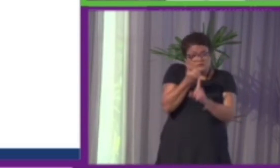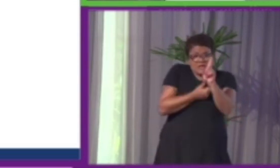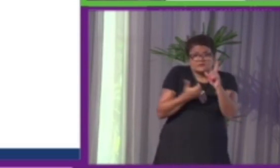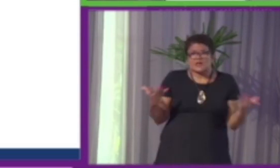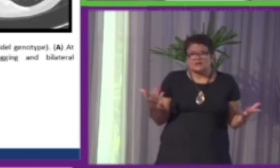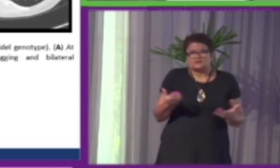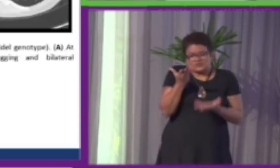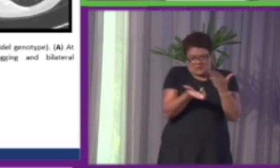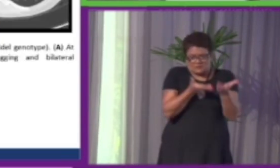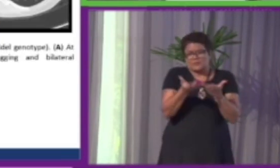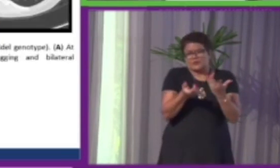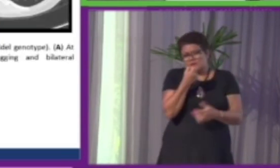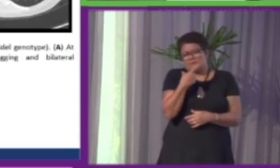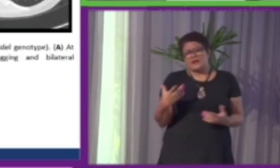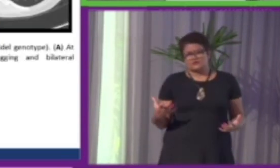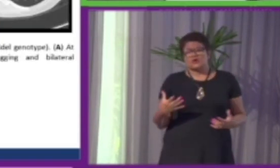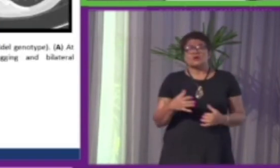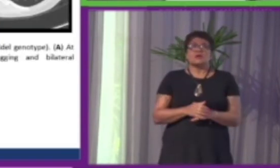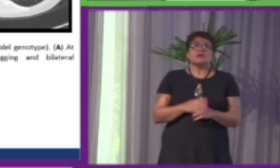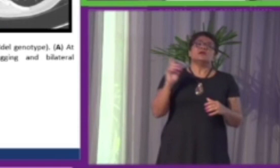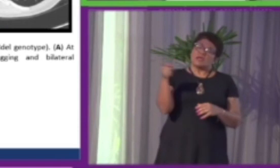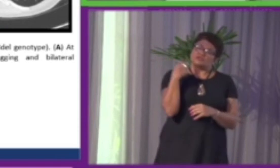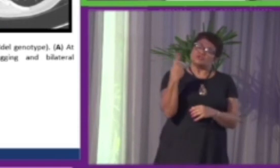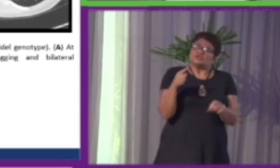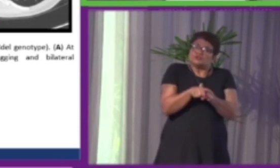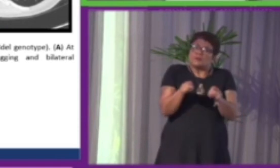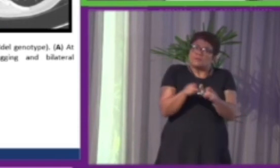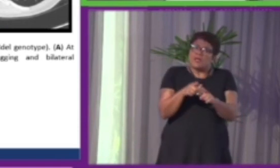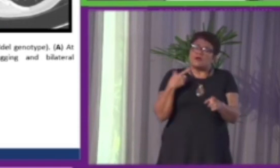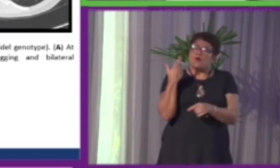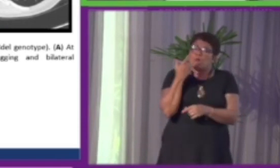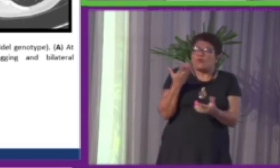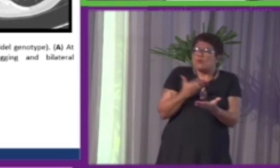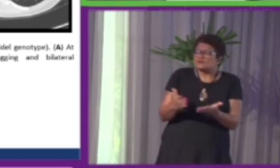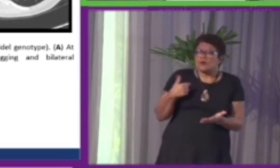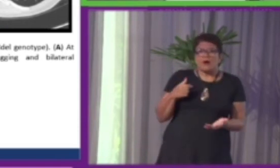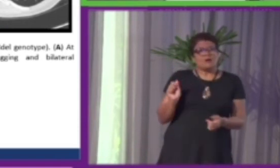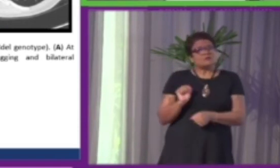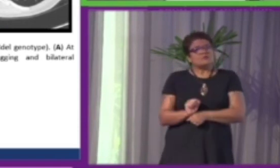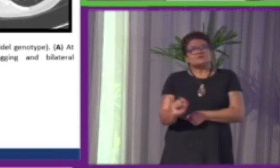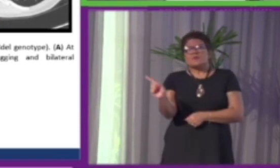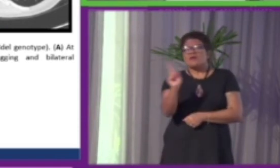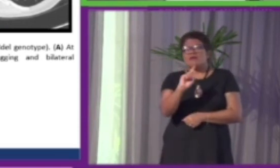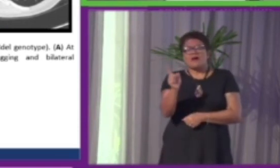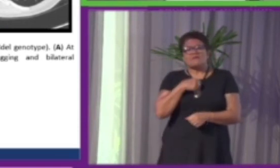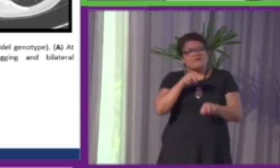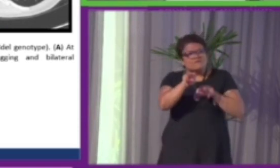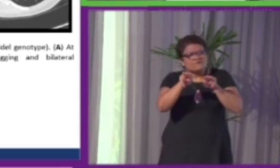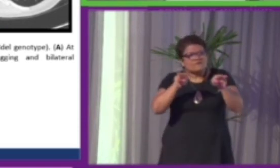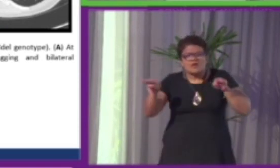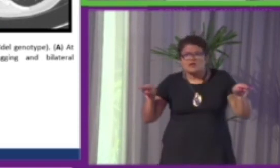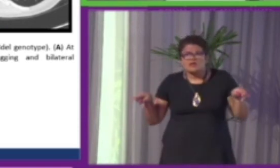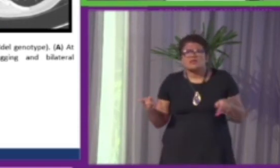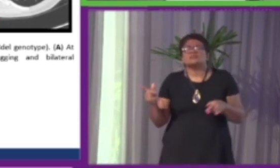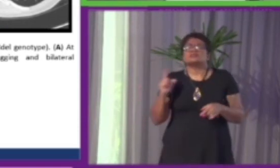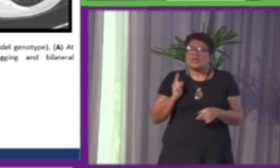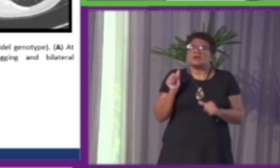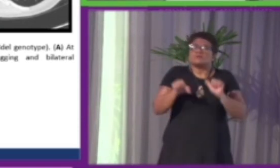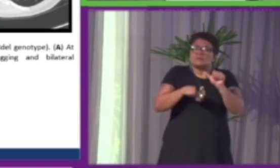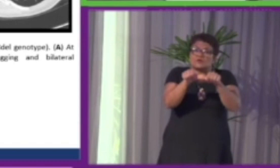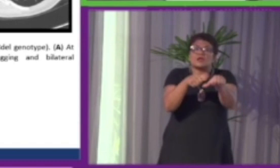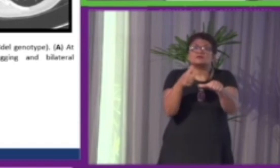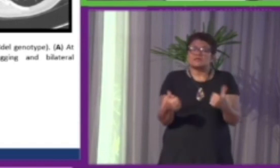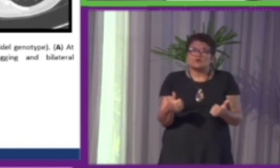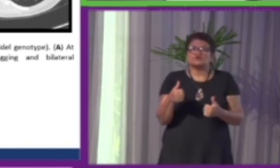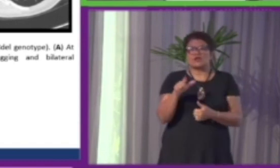remédio. E a gente, inclusive, começou a ver coisas que a gente não esperava que a gente fosse ver, como alterações de lesões